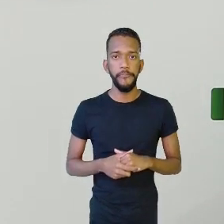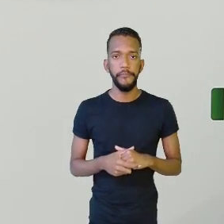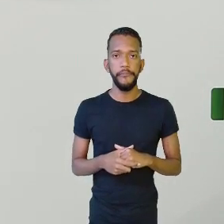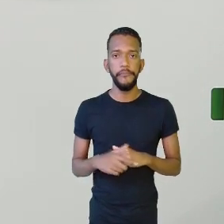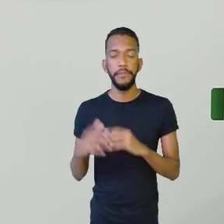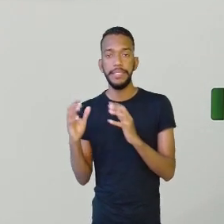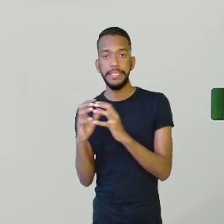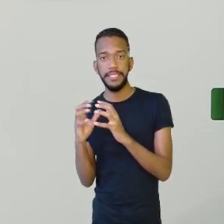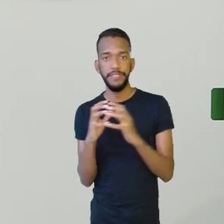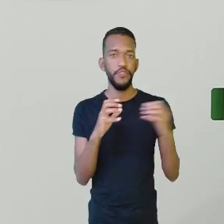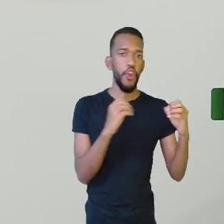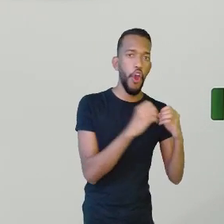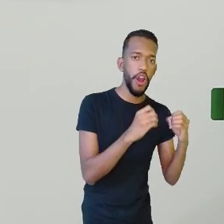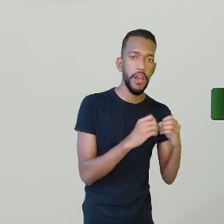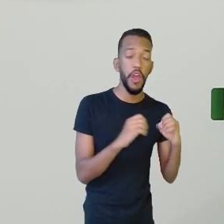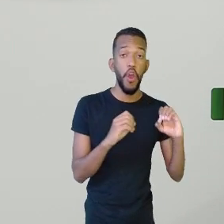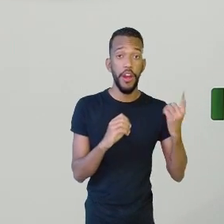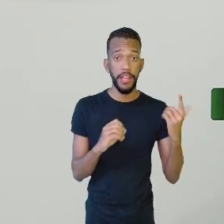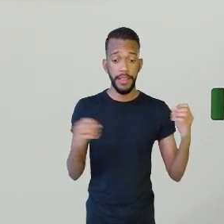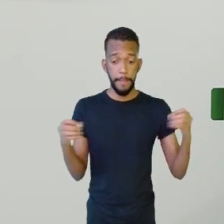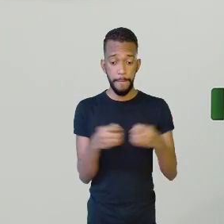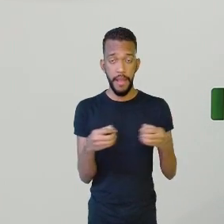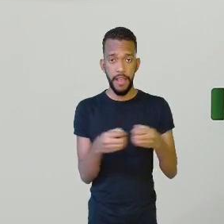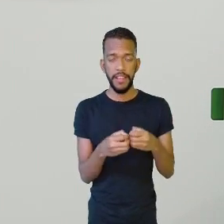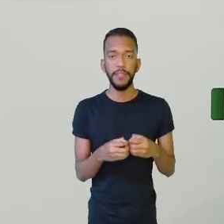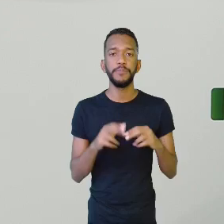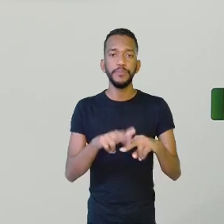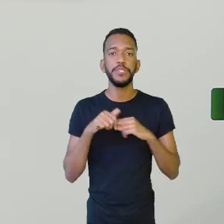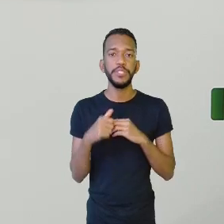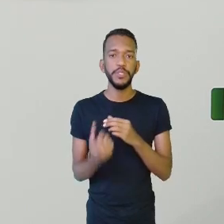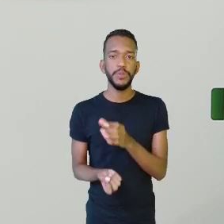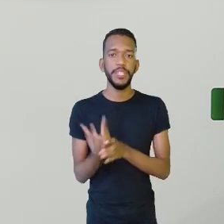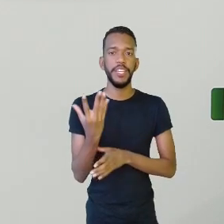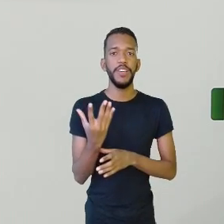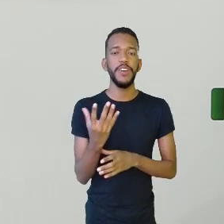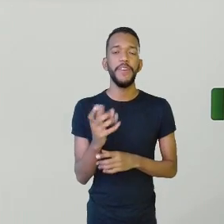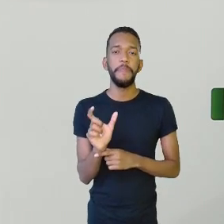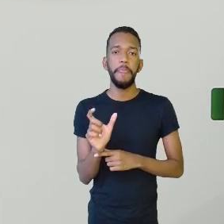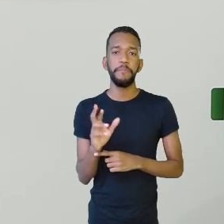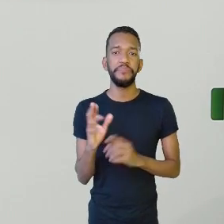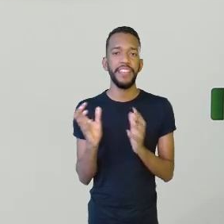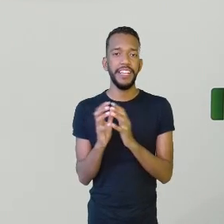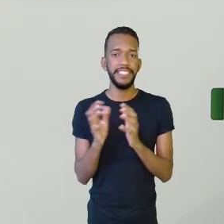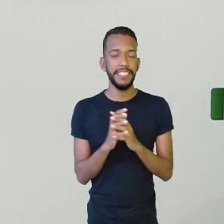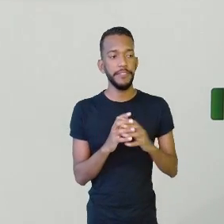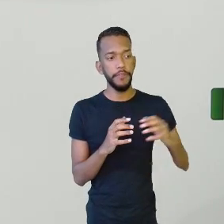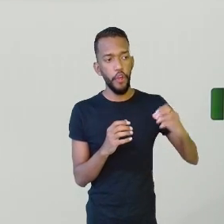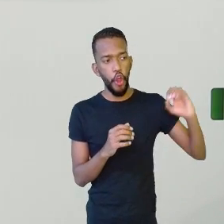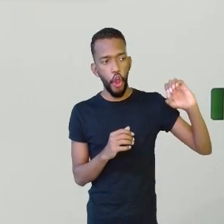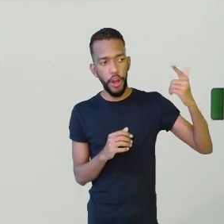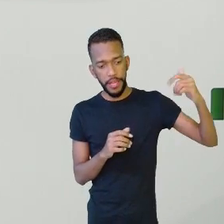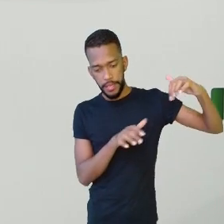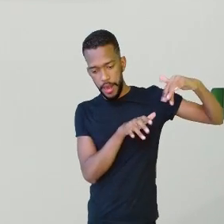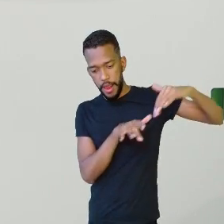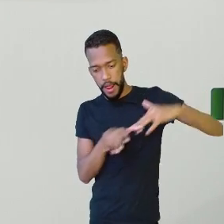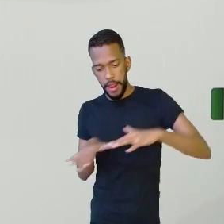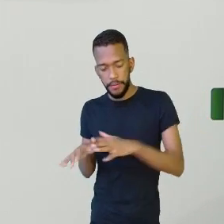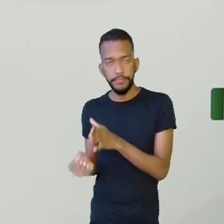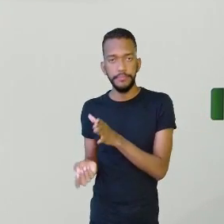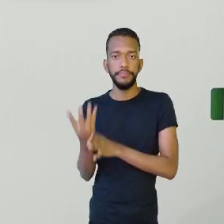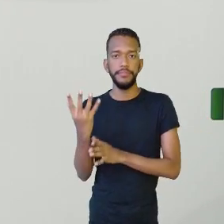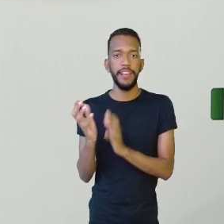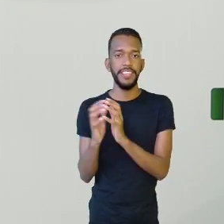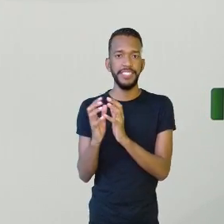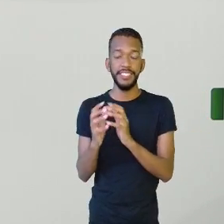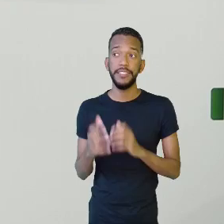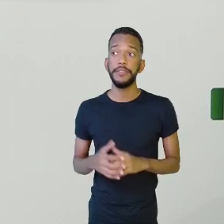Então, Olinda, na verdade, Recife surgiu de Olinda, né? Então, com o